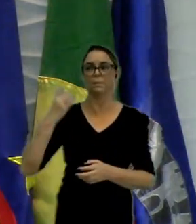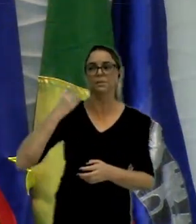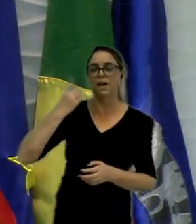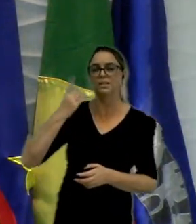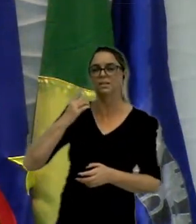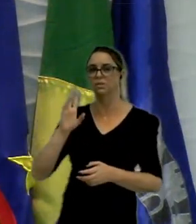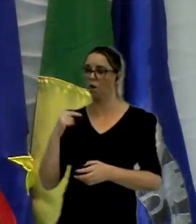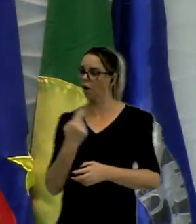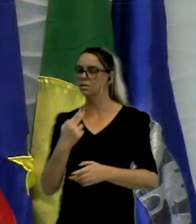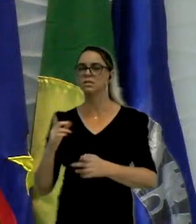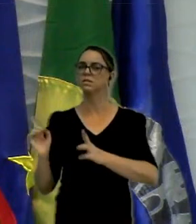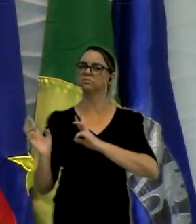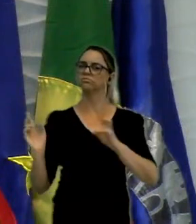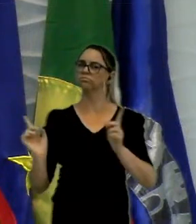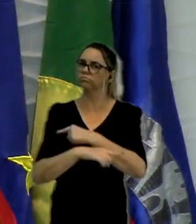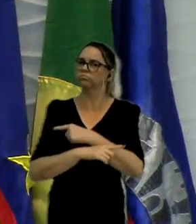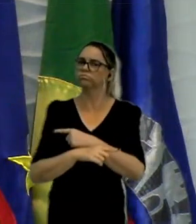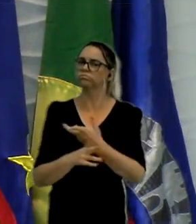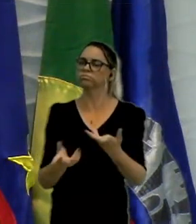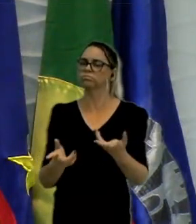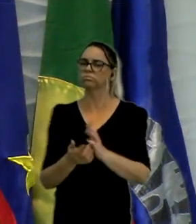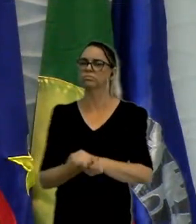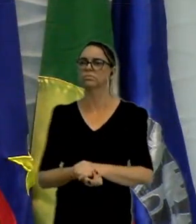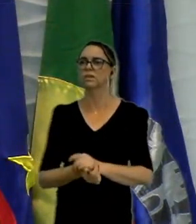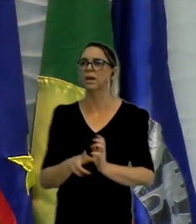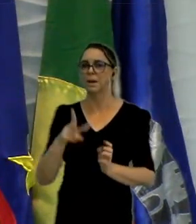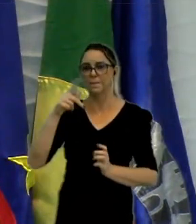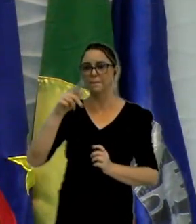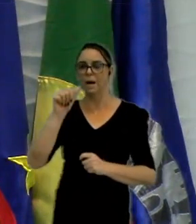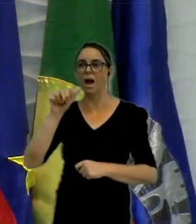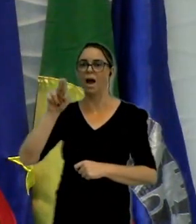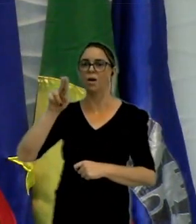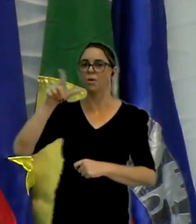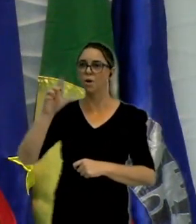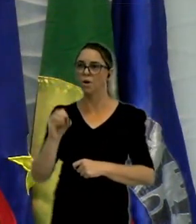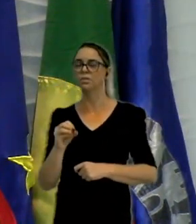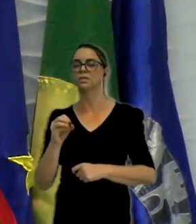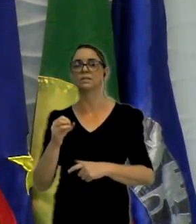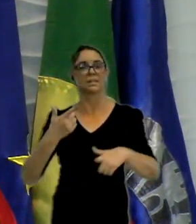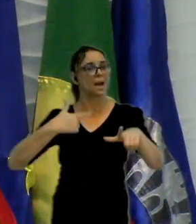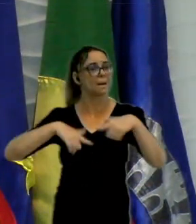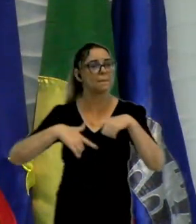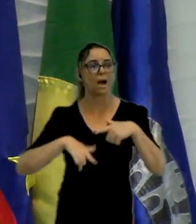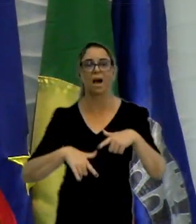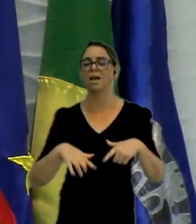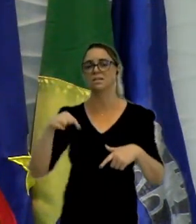da oposição. Uma oposição, seu Paulo, que trabalha por São Bento Tuna,